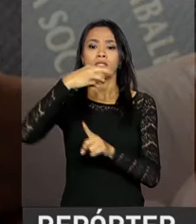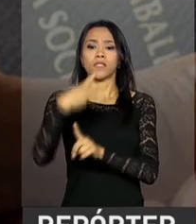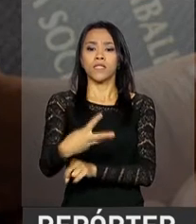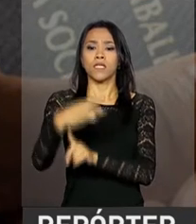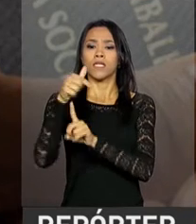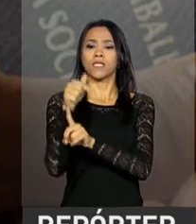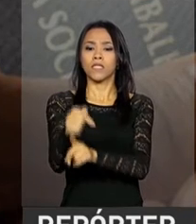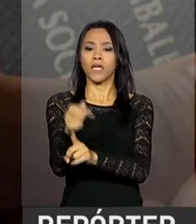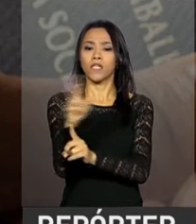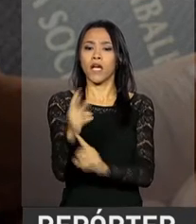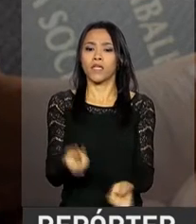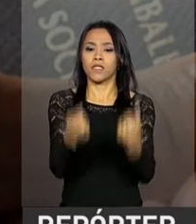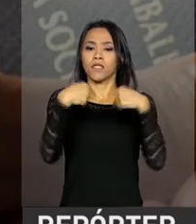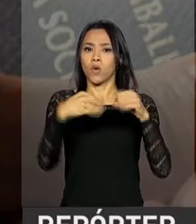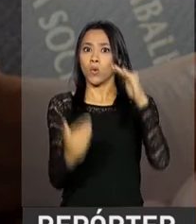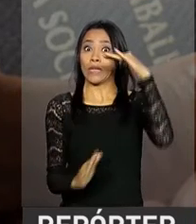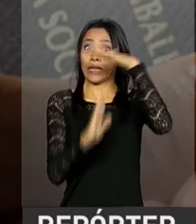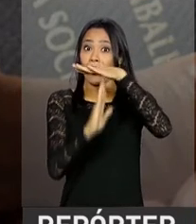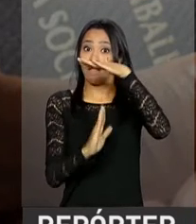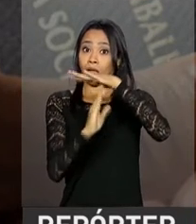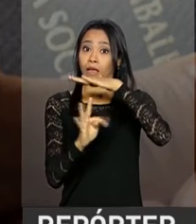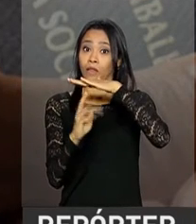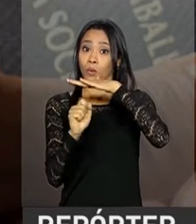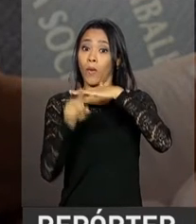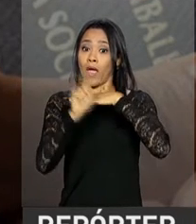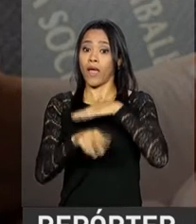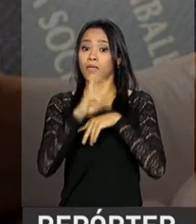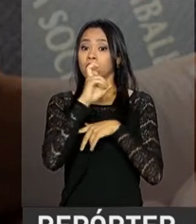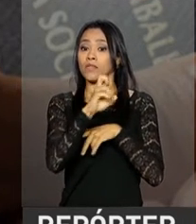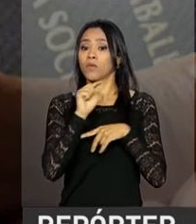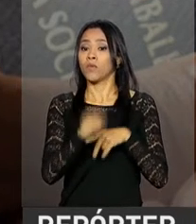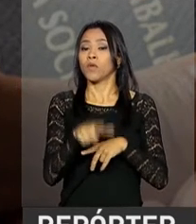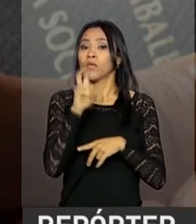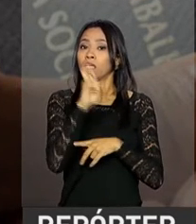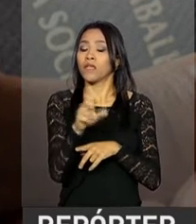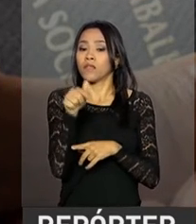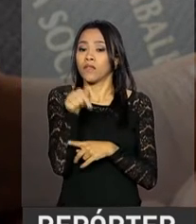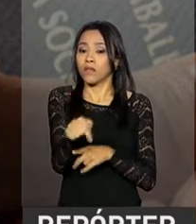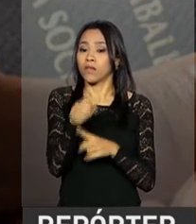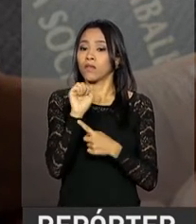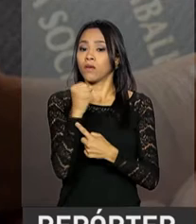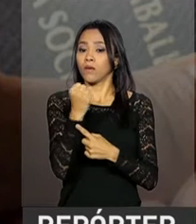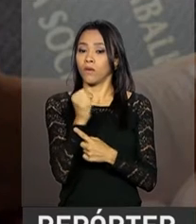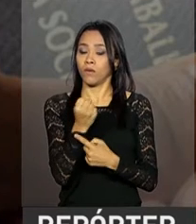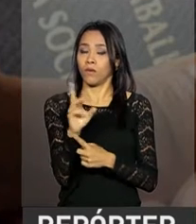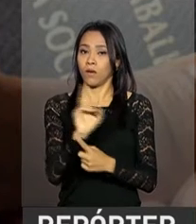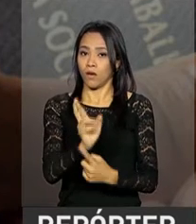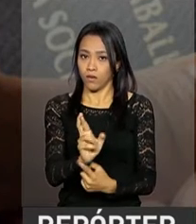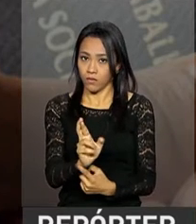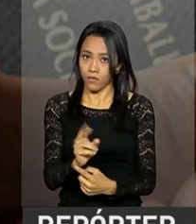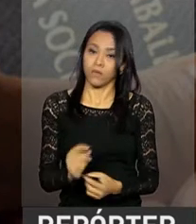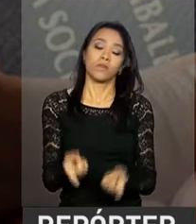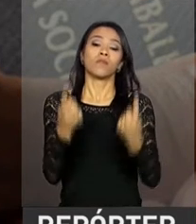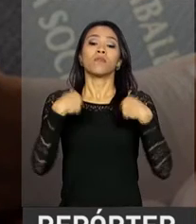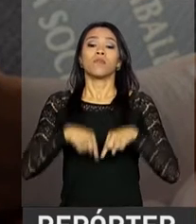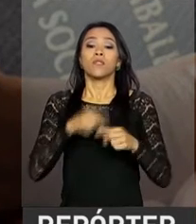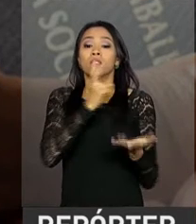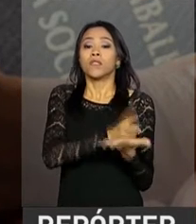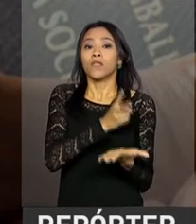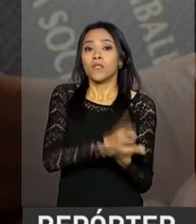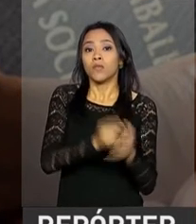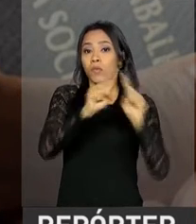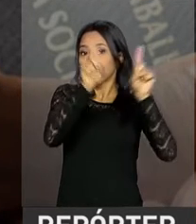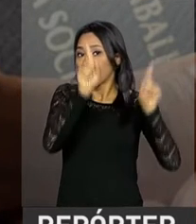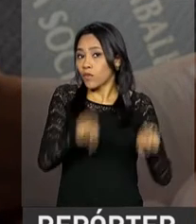reais já o maior é o limite do inss de cinco mil quinhentos e setenta e oito reais tanto para